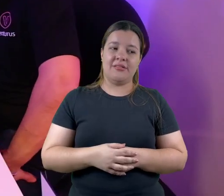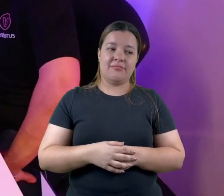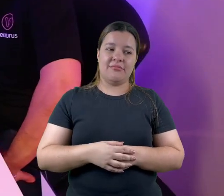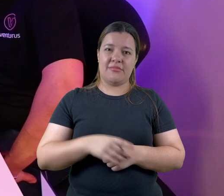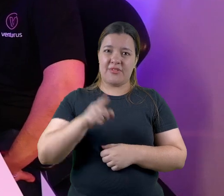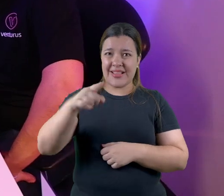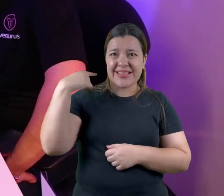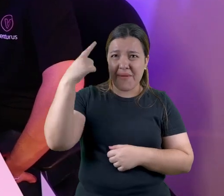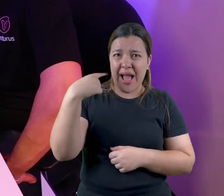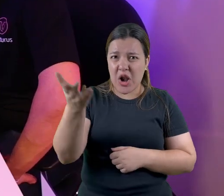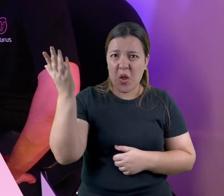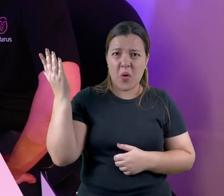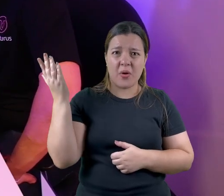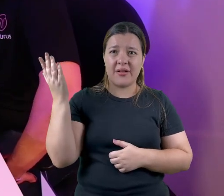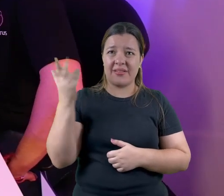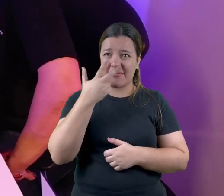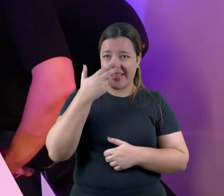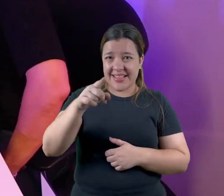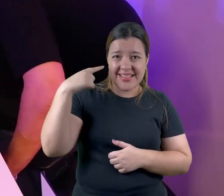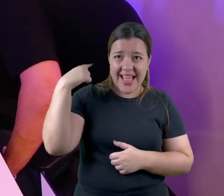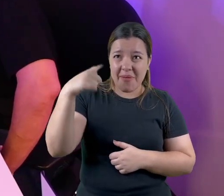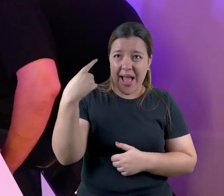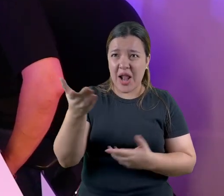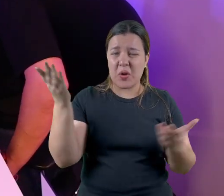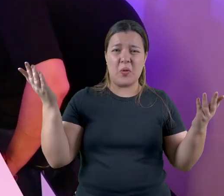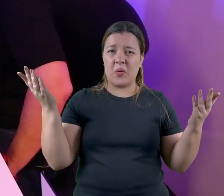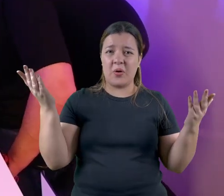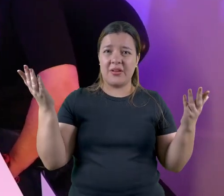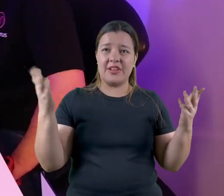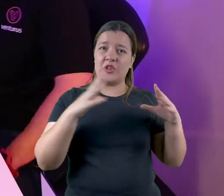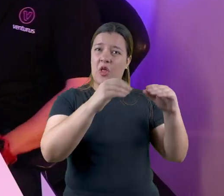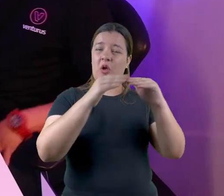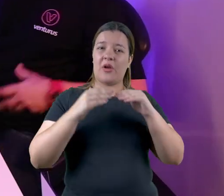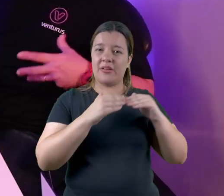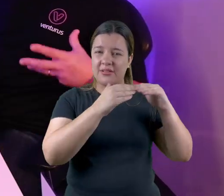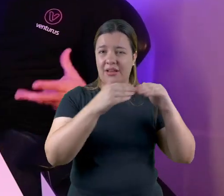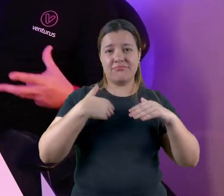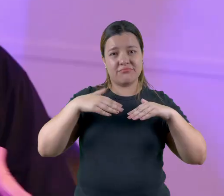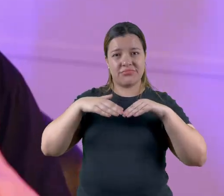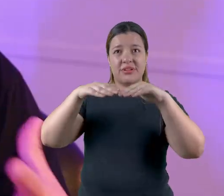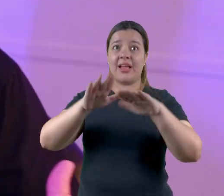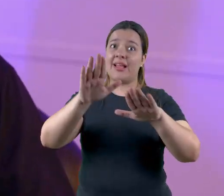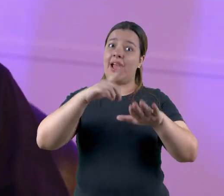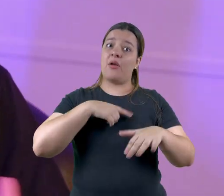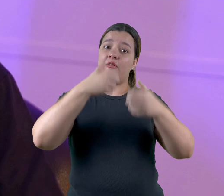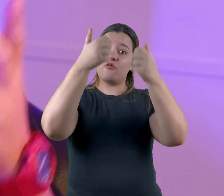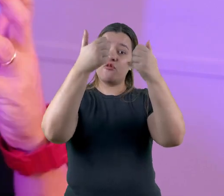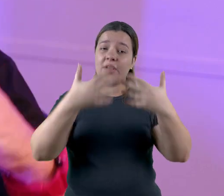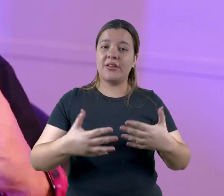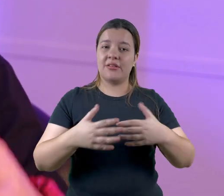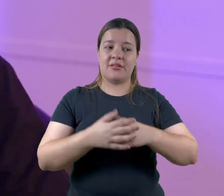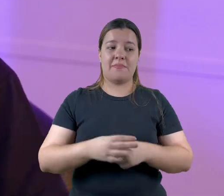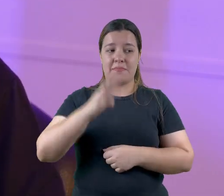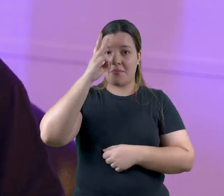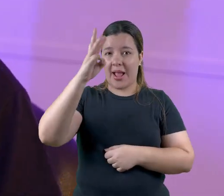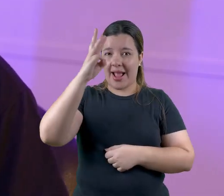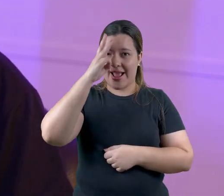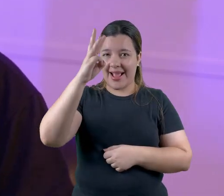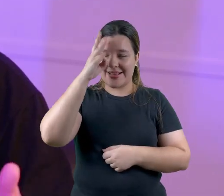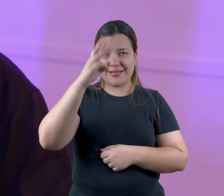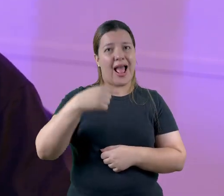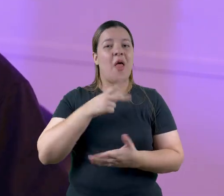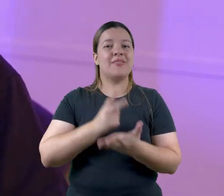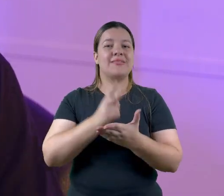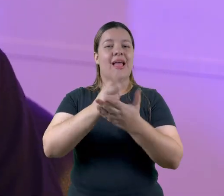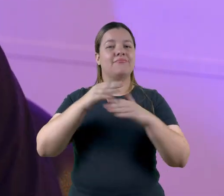falei hum Você tá doido Pois é a não Marc deixa te explicar aqui né o Marcelo